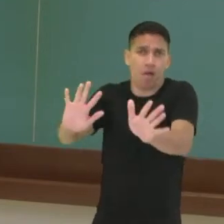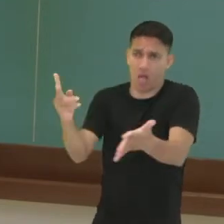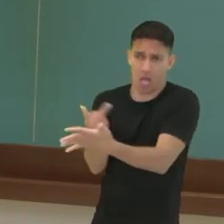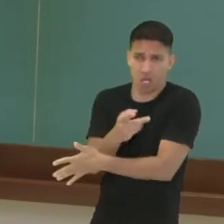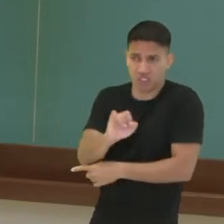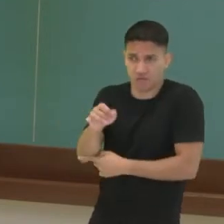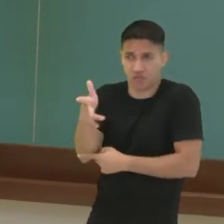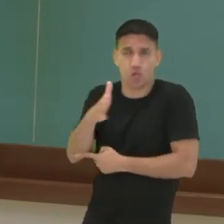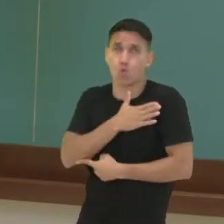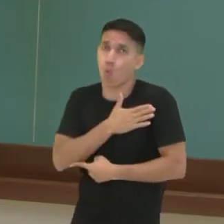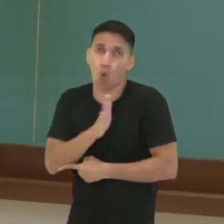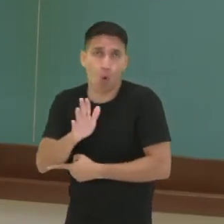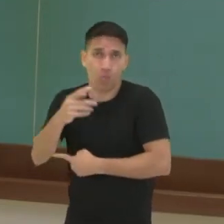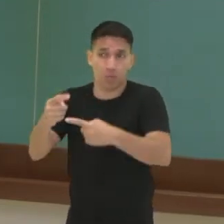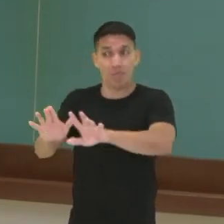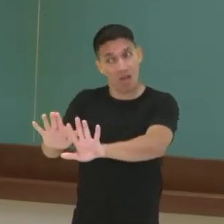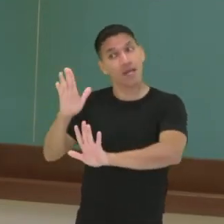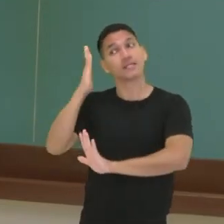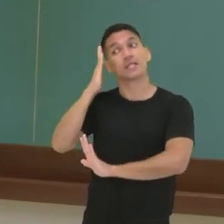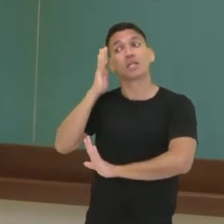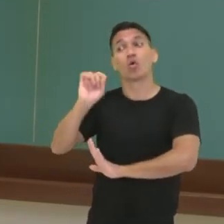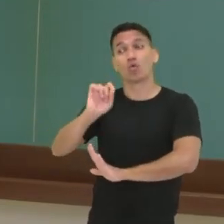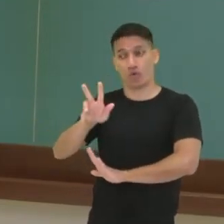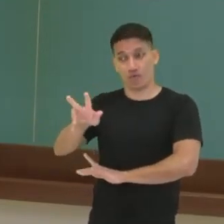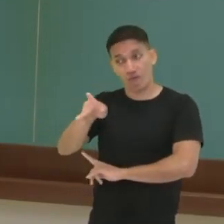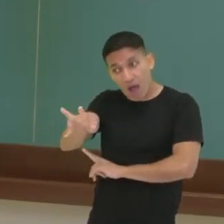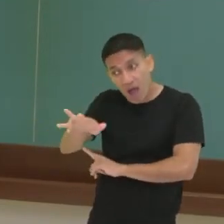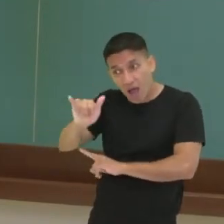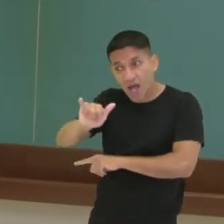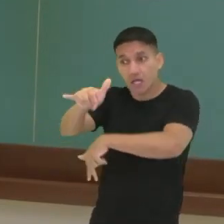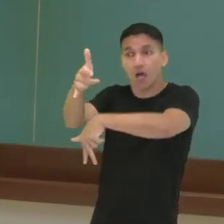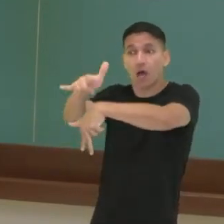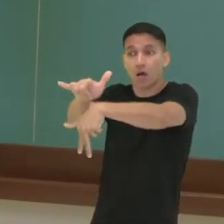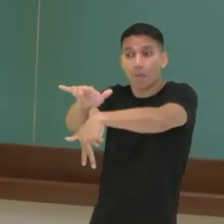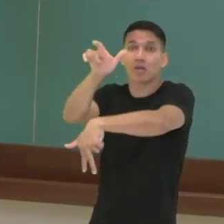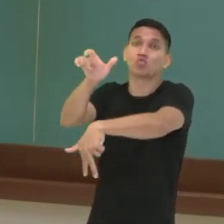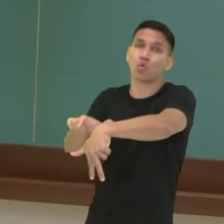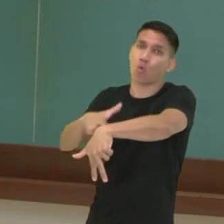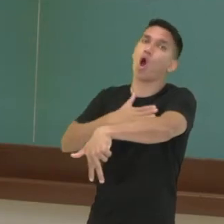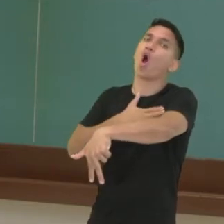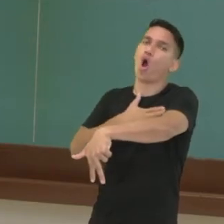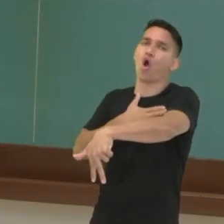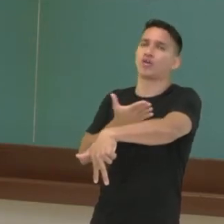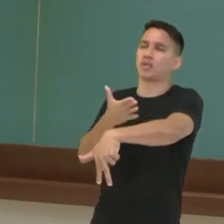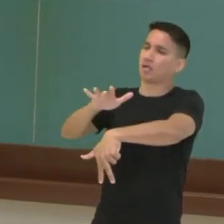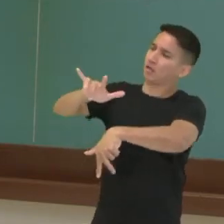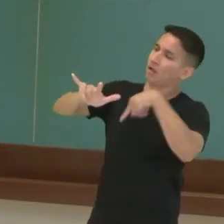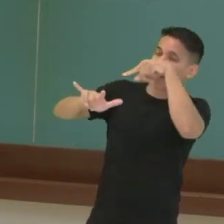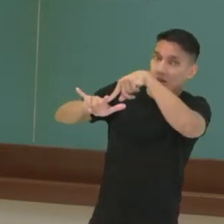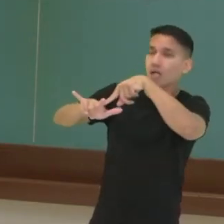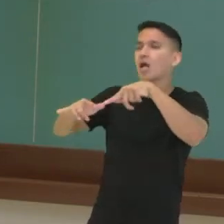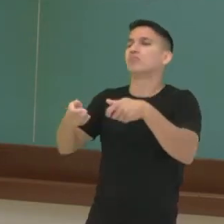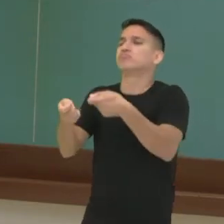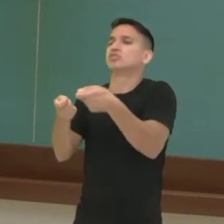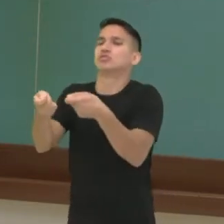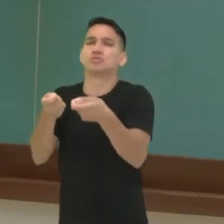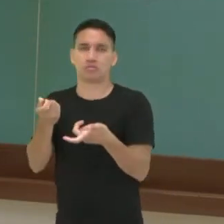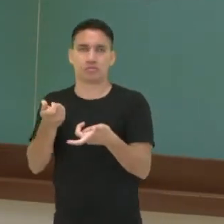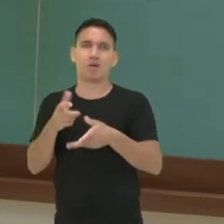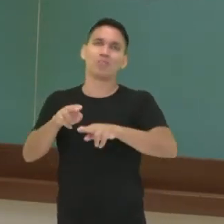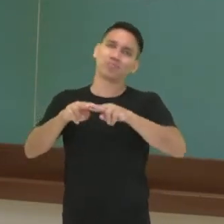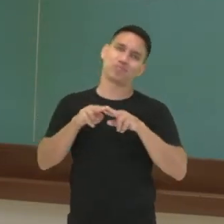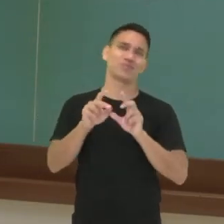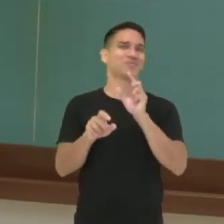mas entenda que você vai ser governado por aqueles que gostam, aqueles que entendem do assunto.